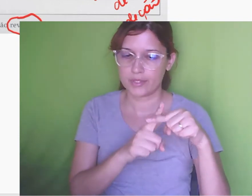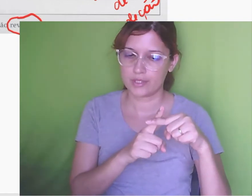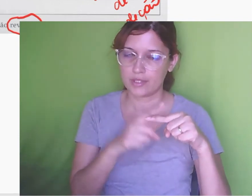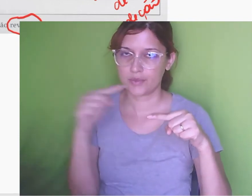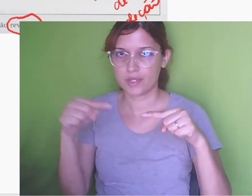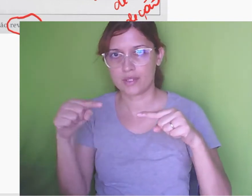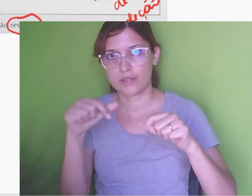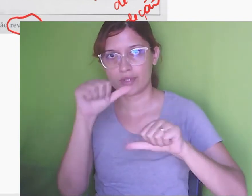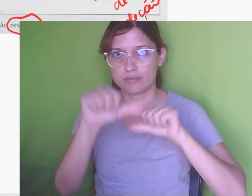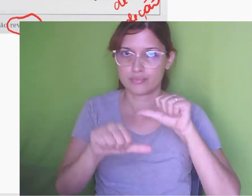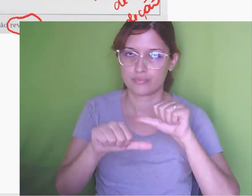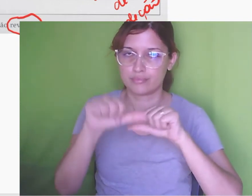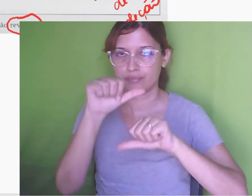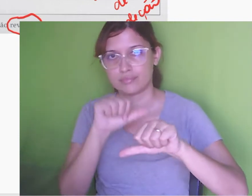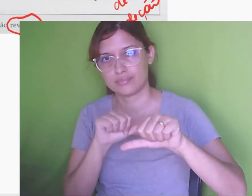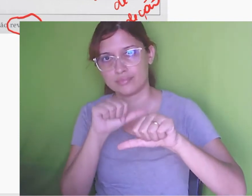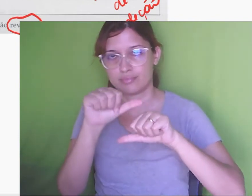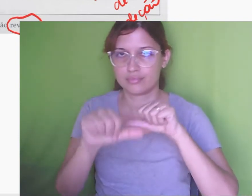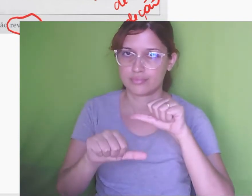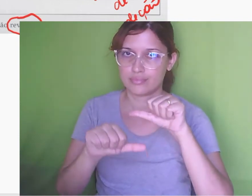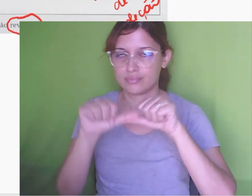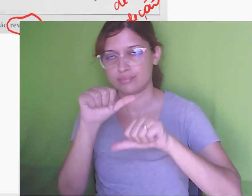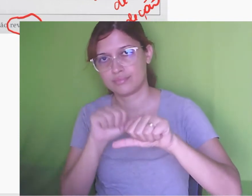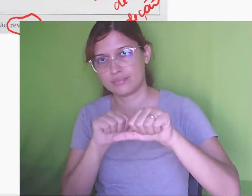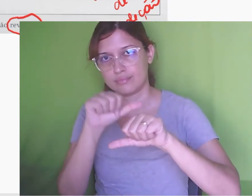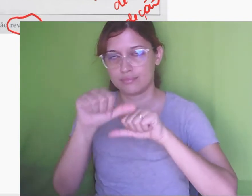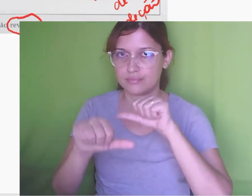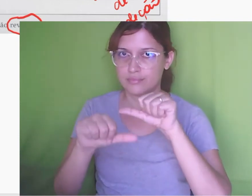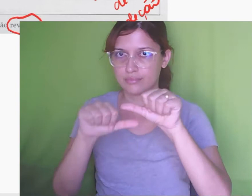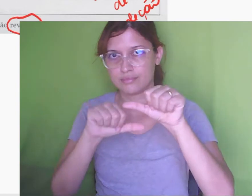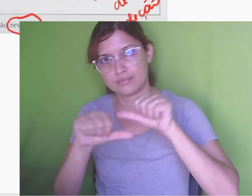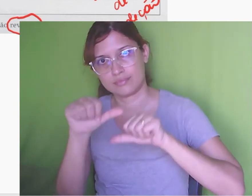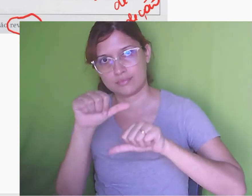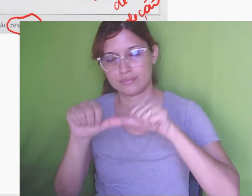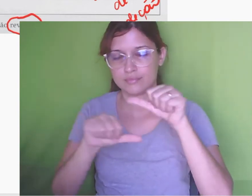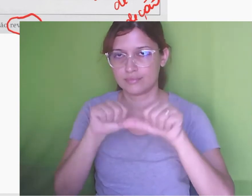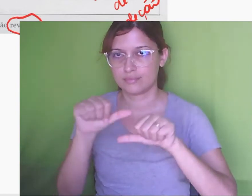de polarização, ficando positivo e negativo, positivo e negativo.